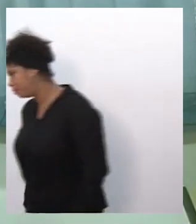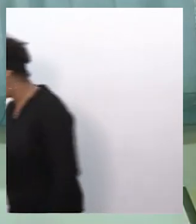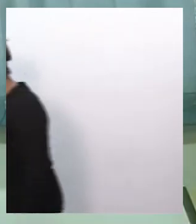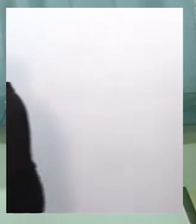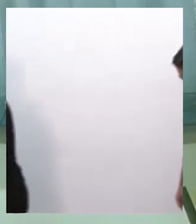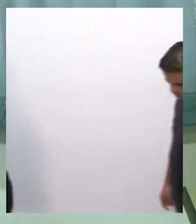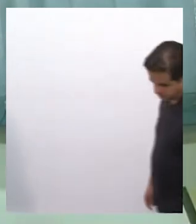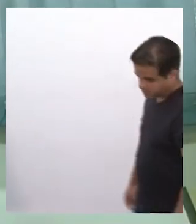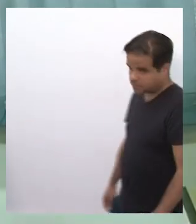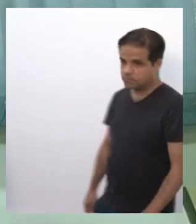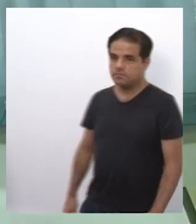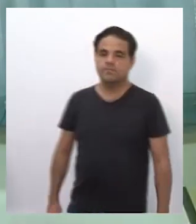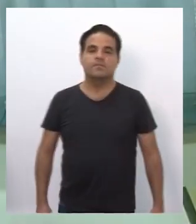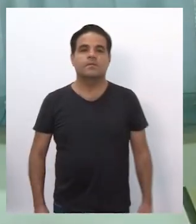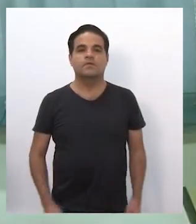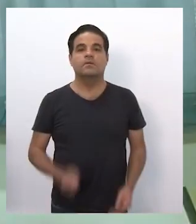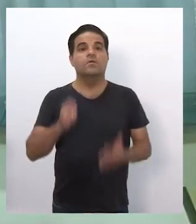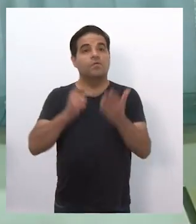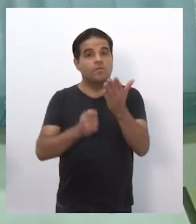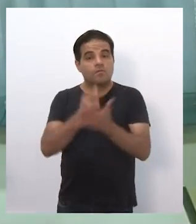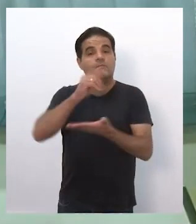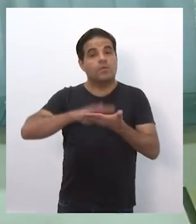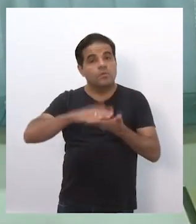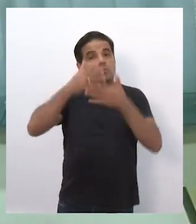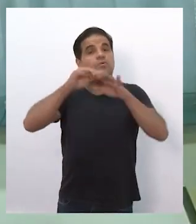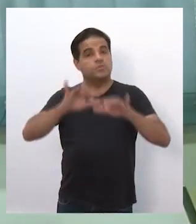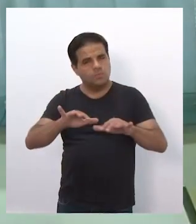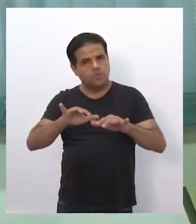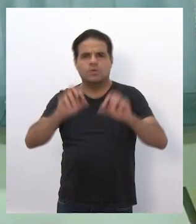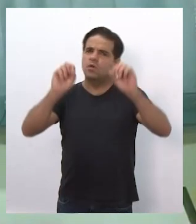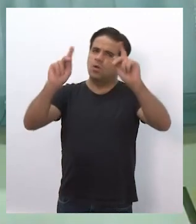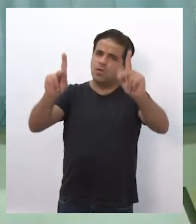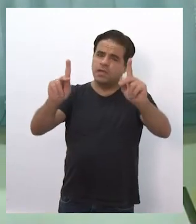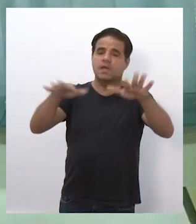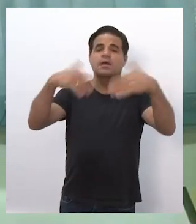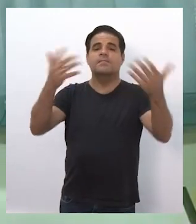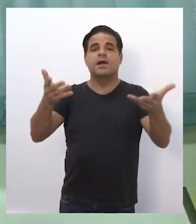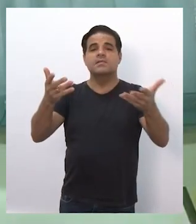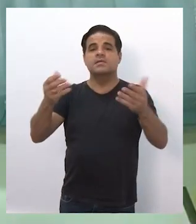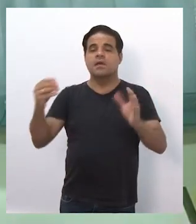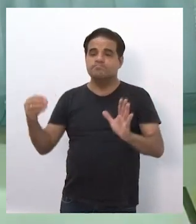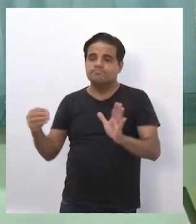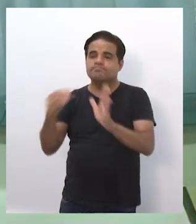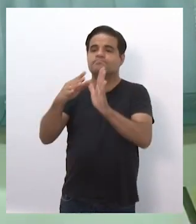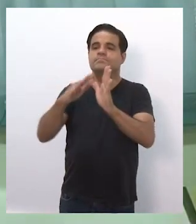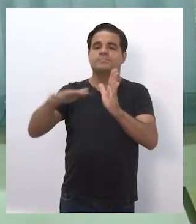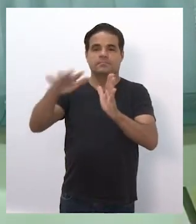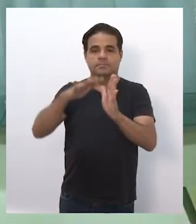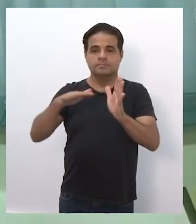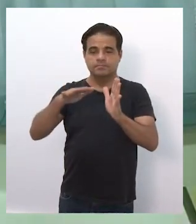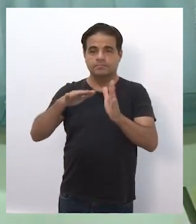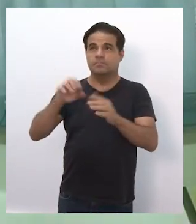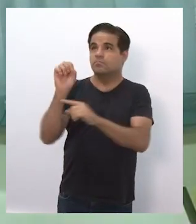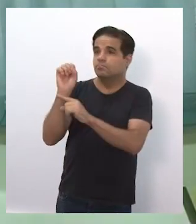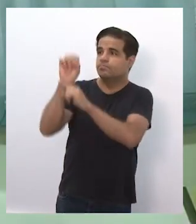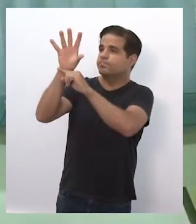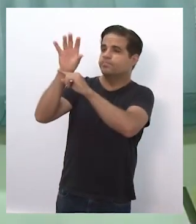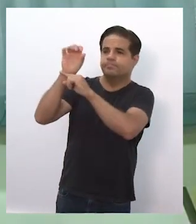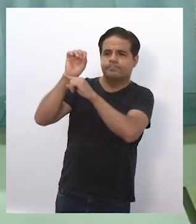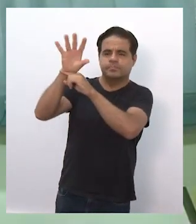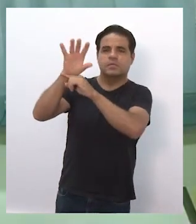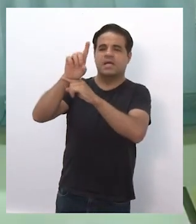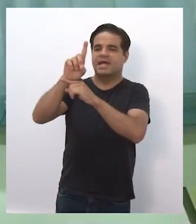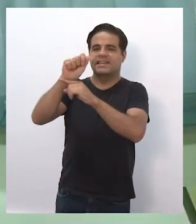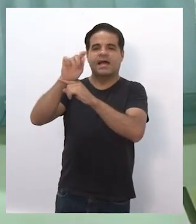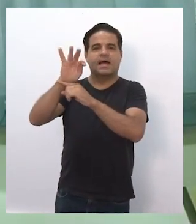notebook, ok, bom, aonde você quer espelhar essa imagem? Vou espelhar no data show, vou espelhar ele